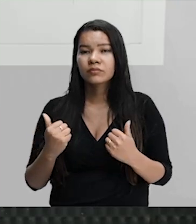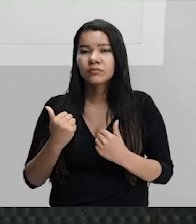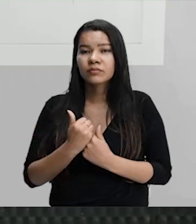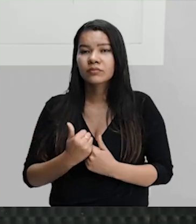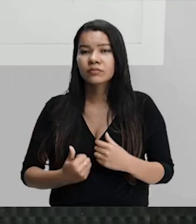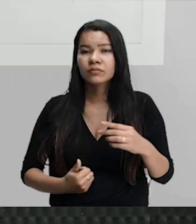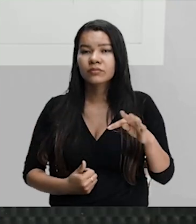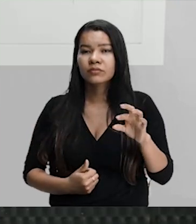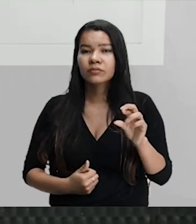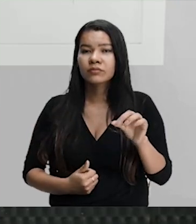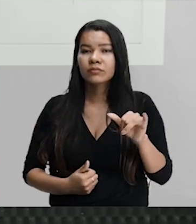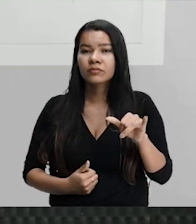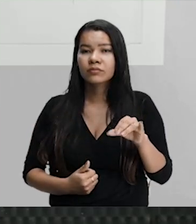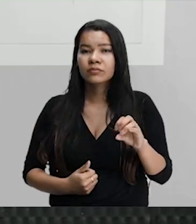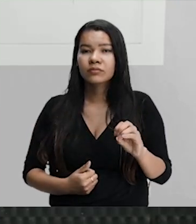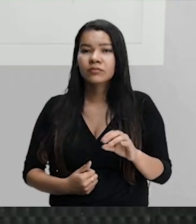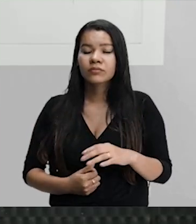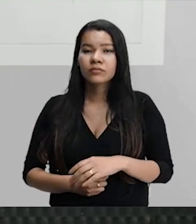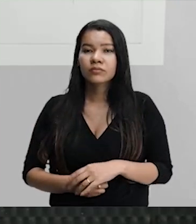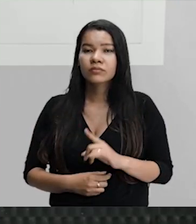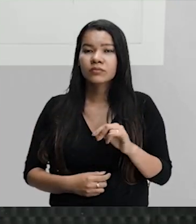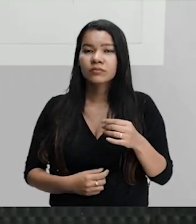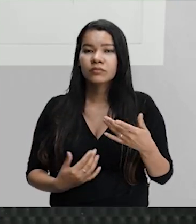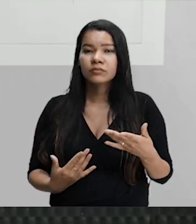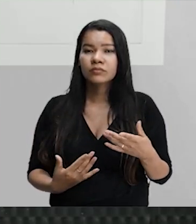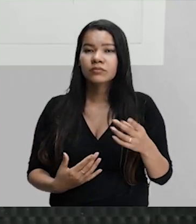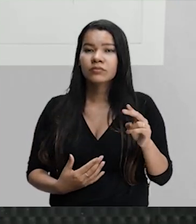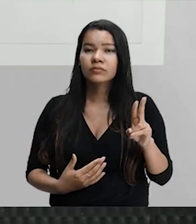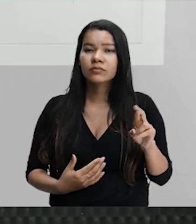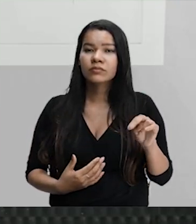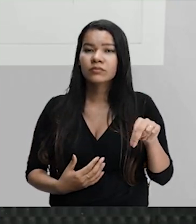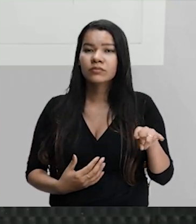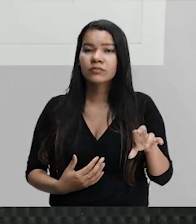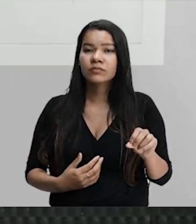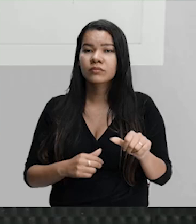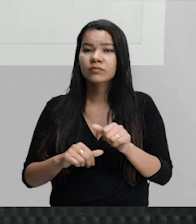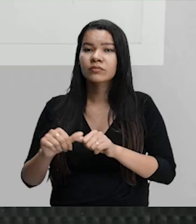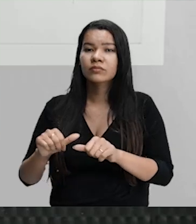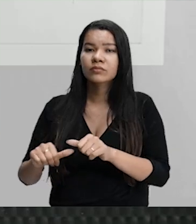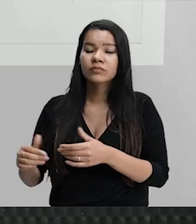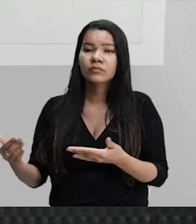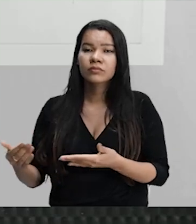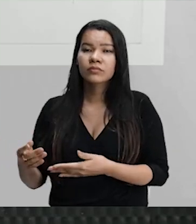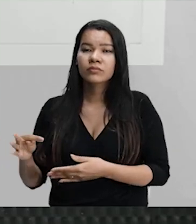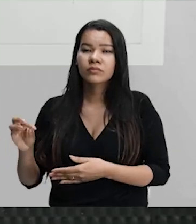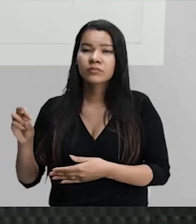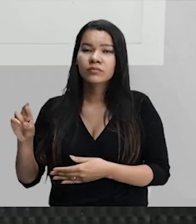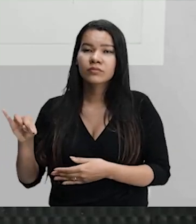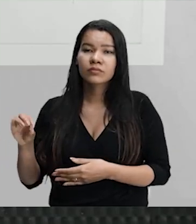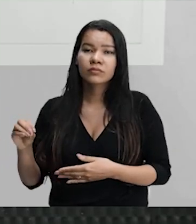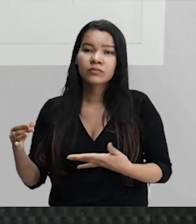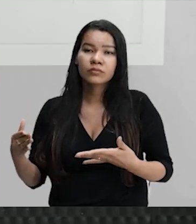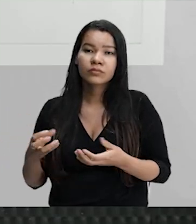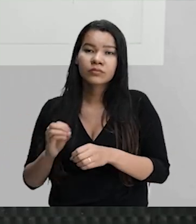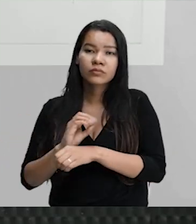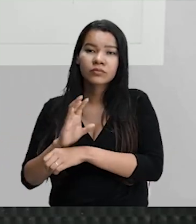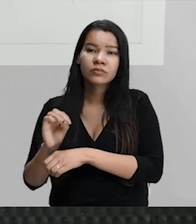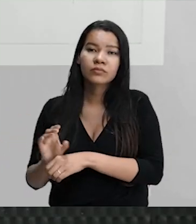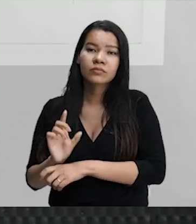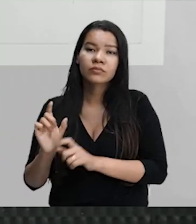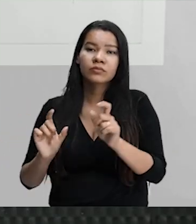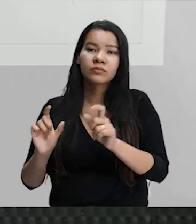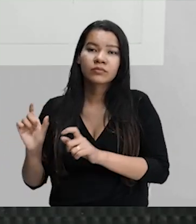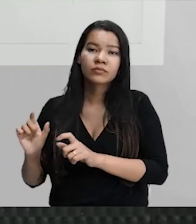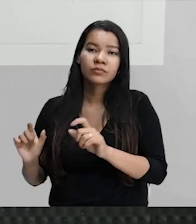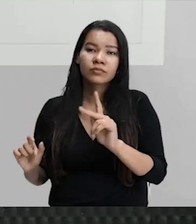tório. Então, era um urânio se tornando tório. Com isso, liberando essa partícula de